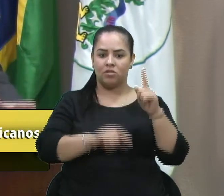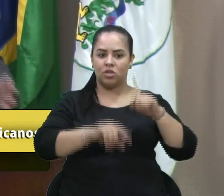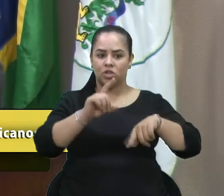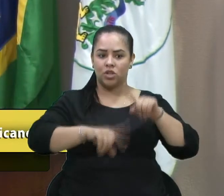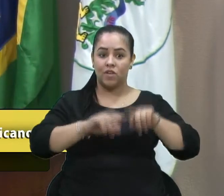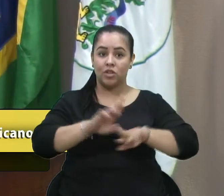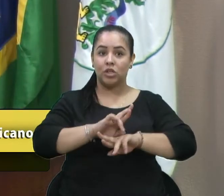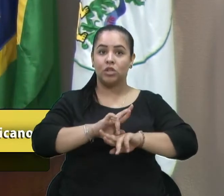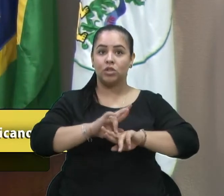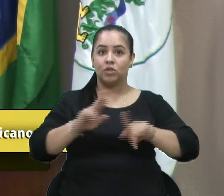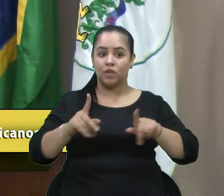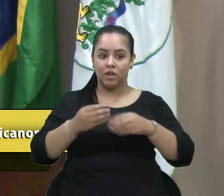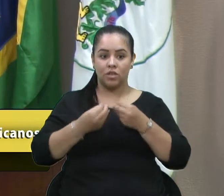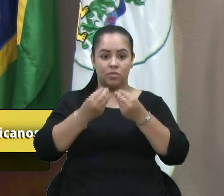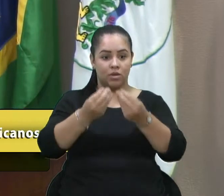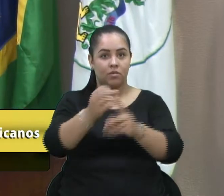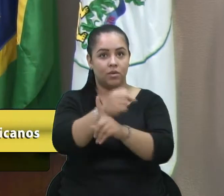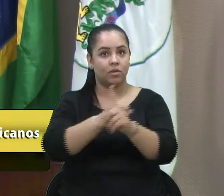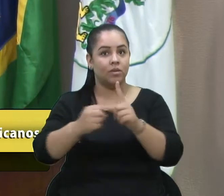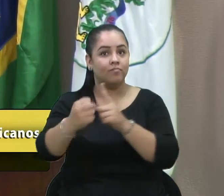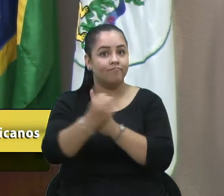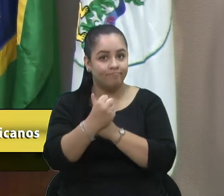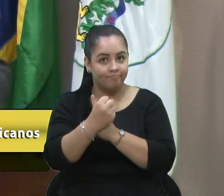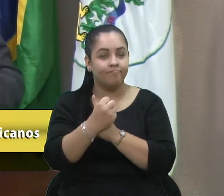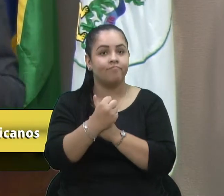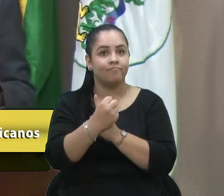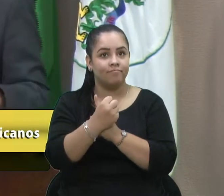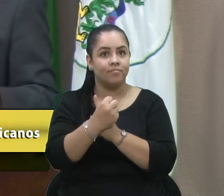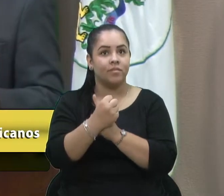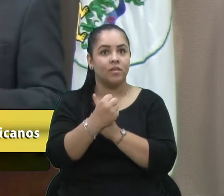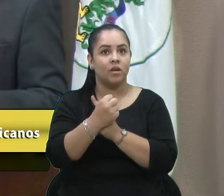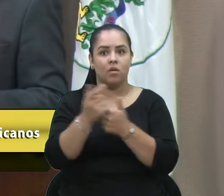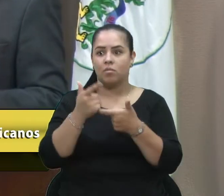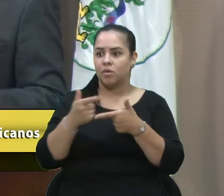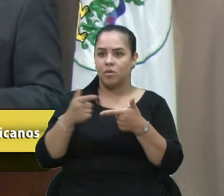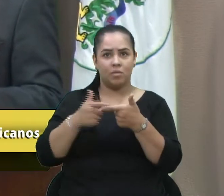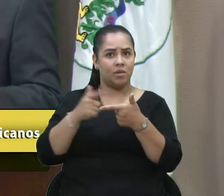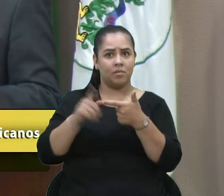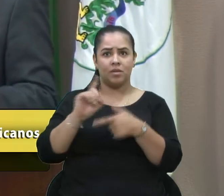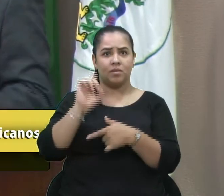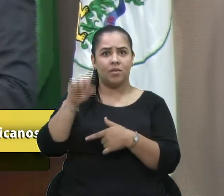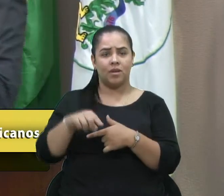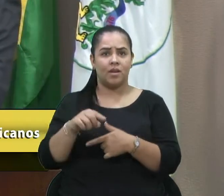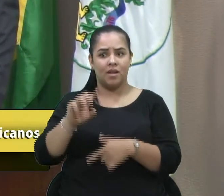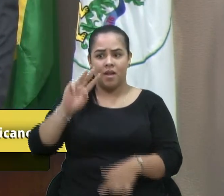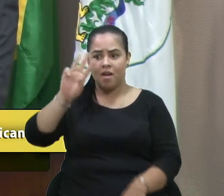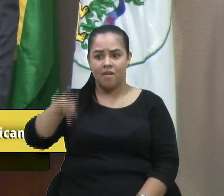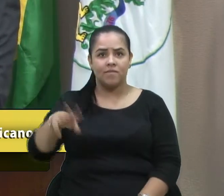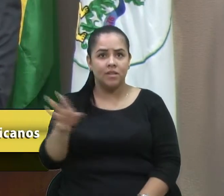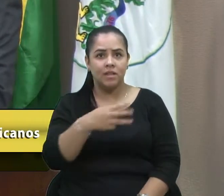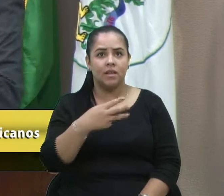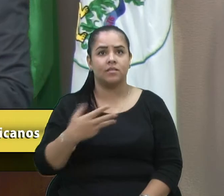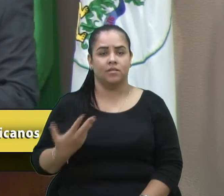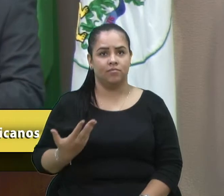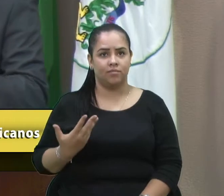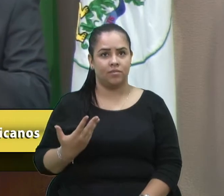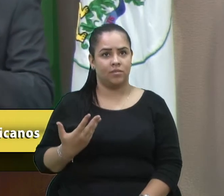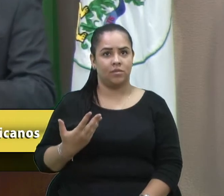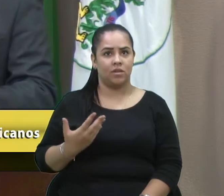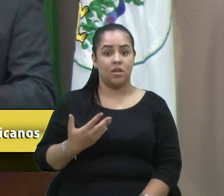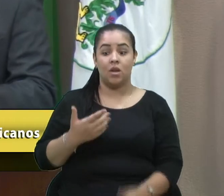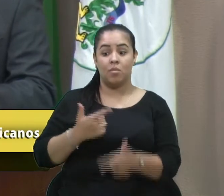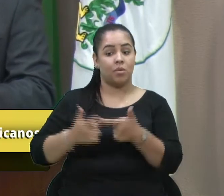entregar à nossa sociedade. O problema não é a Visat e o problema também não